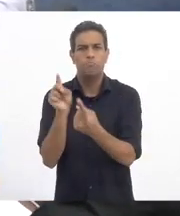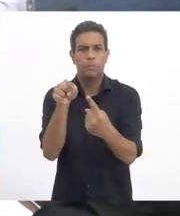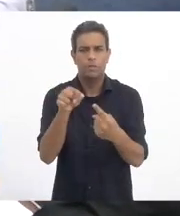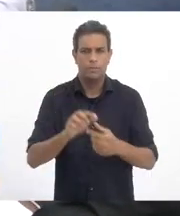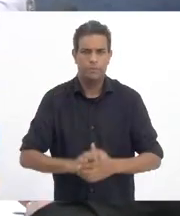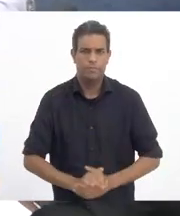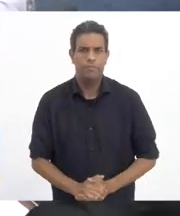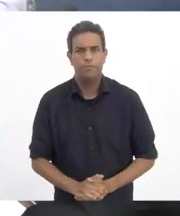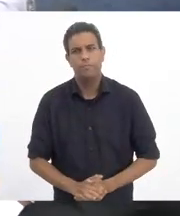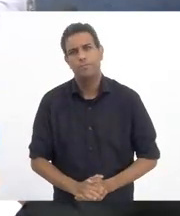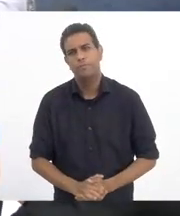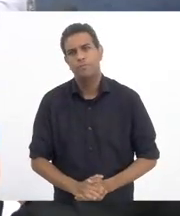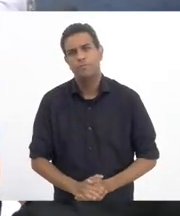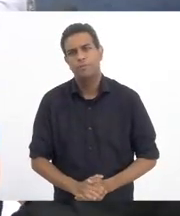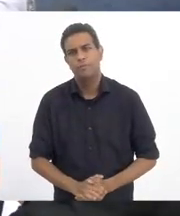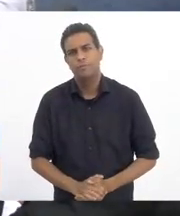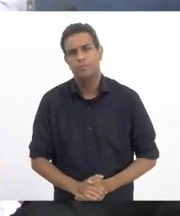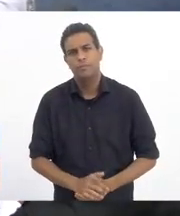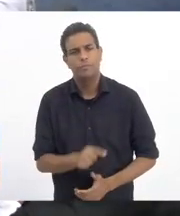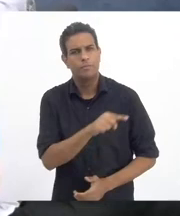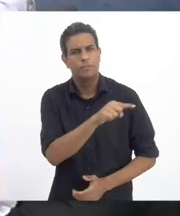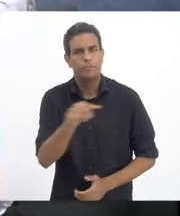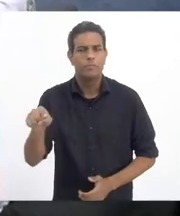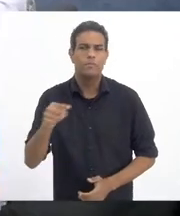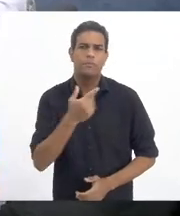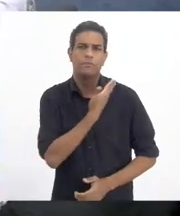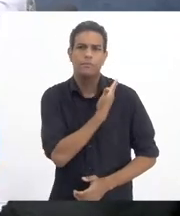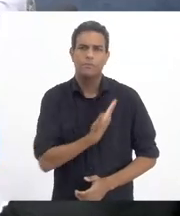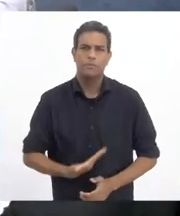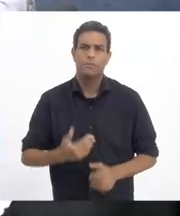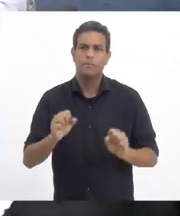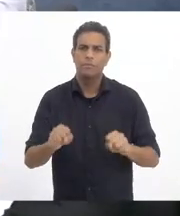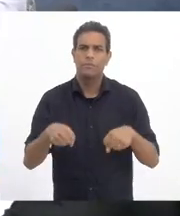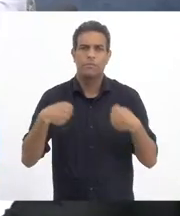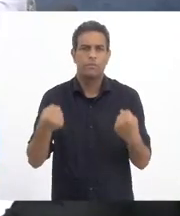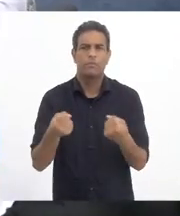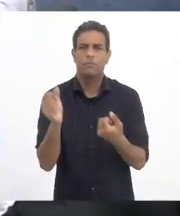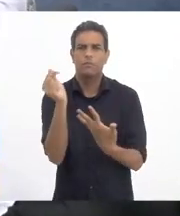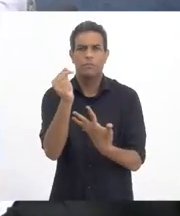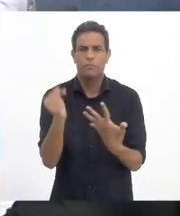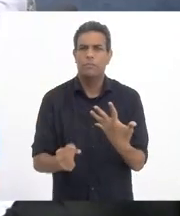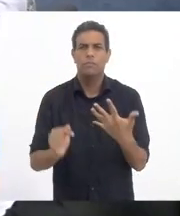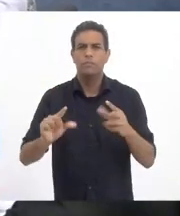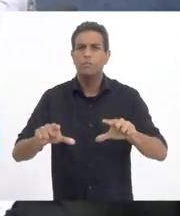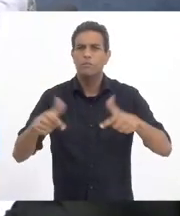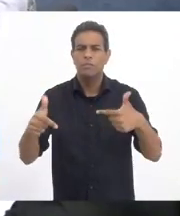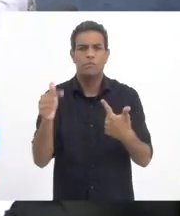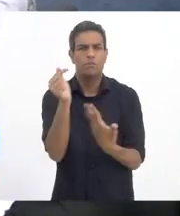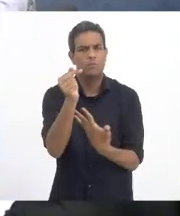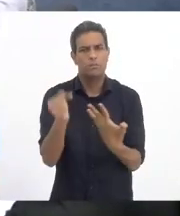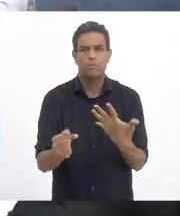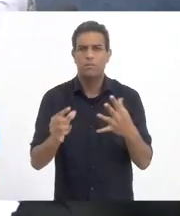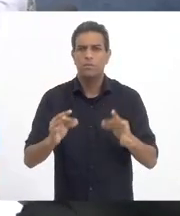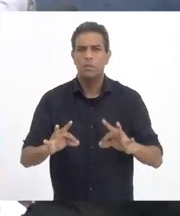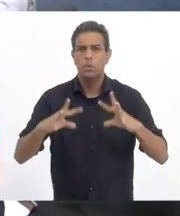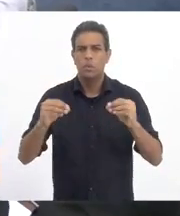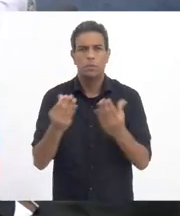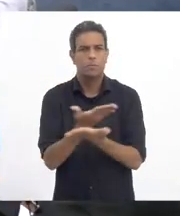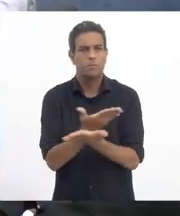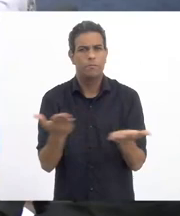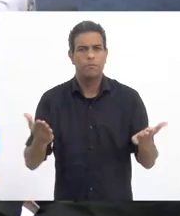objetivo, de que sejam garantidas as prerrogativas e as falas de todos.